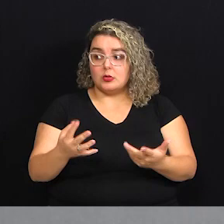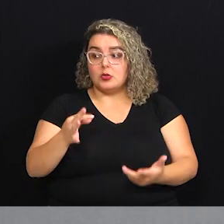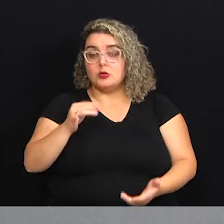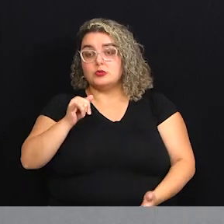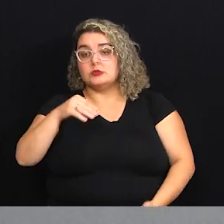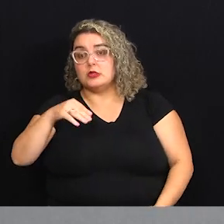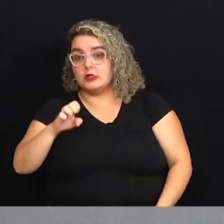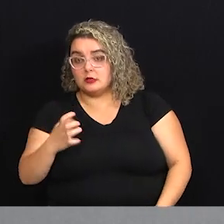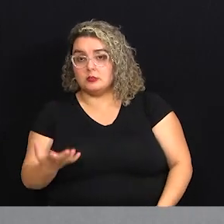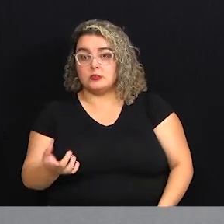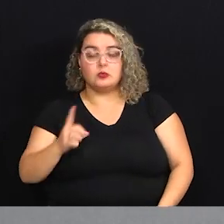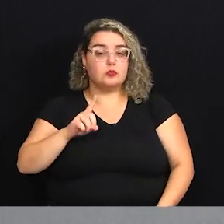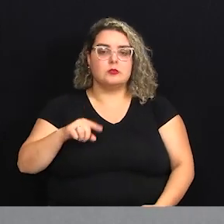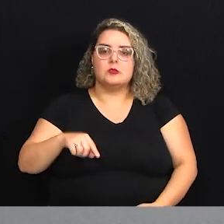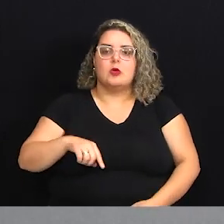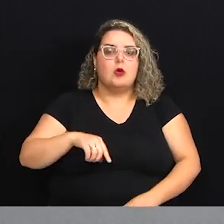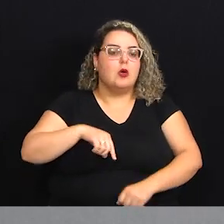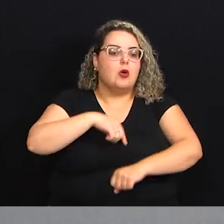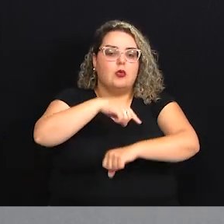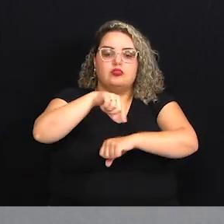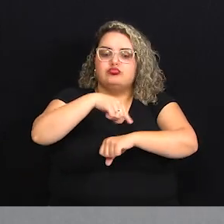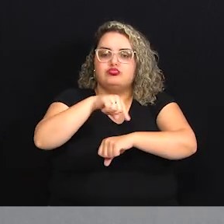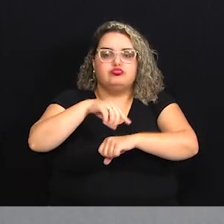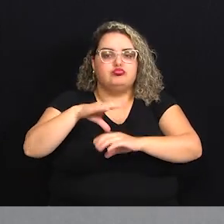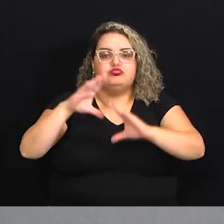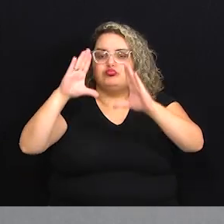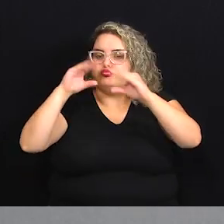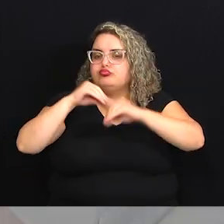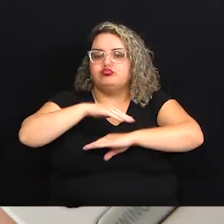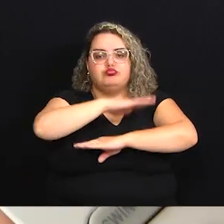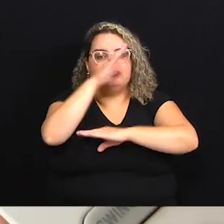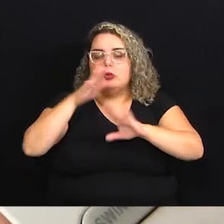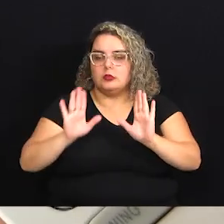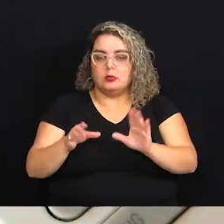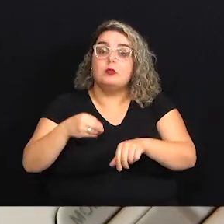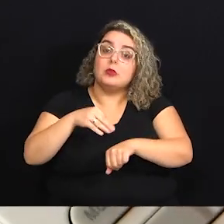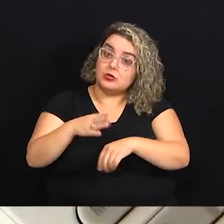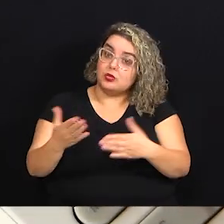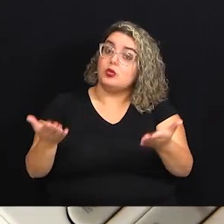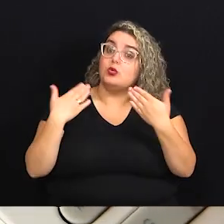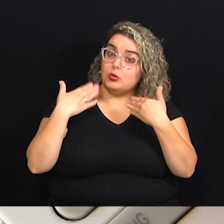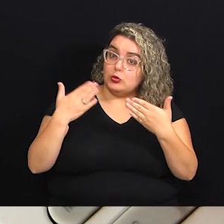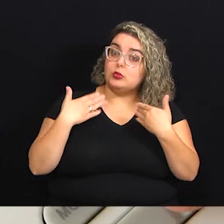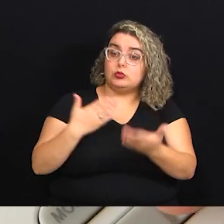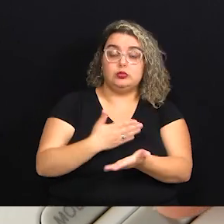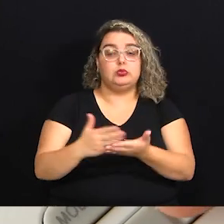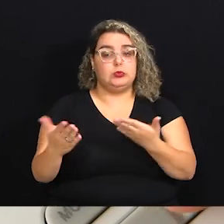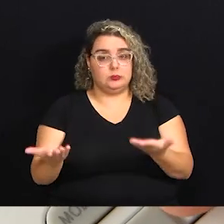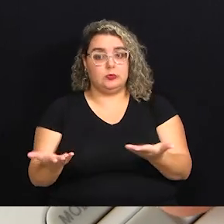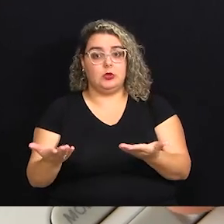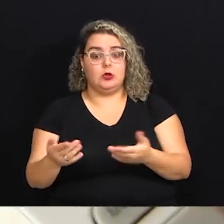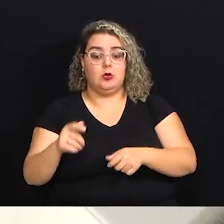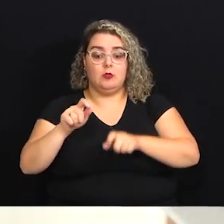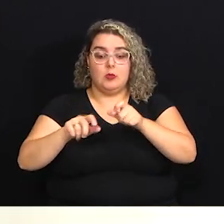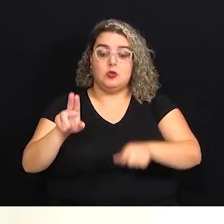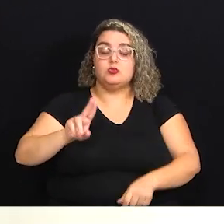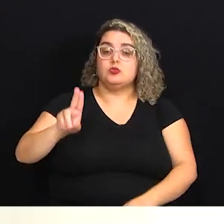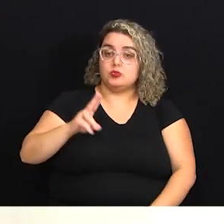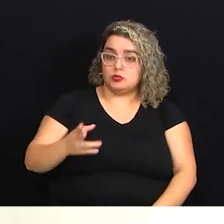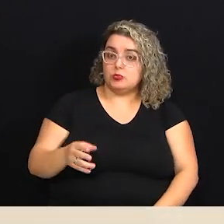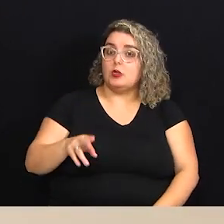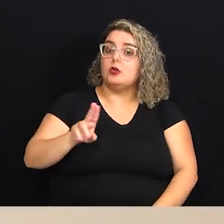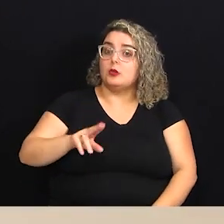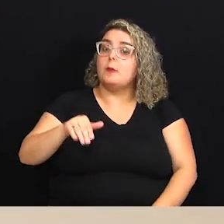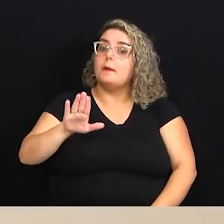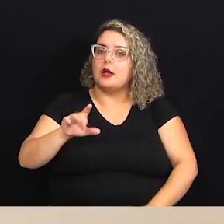coloca o timer, porque ele não precisa ficar ligado a noite inteira. Então essa é uma diquinha, porque agora começou o calor, né? O pessoal vai